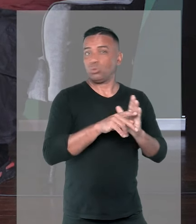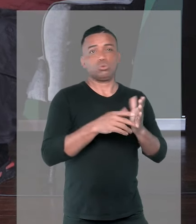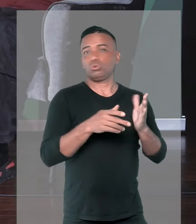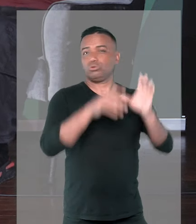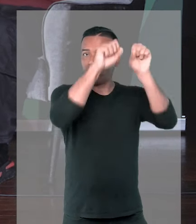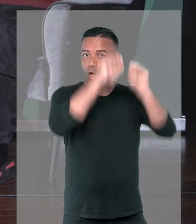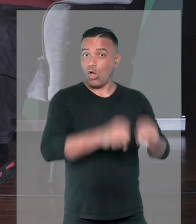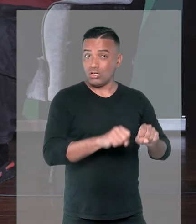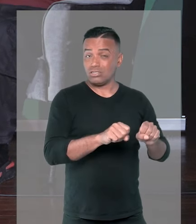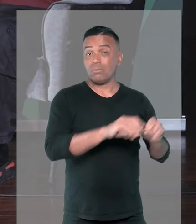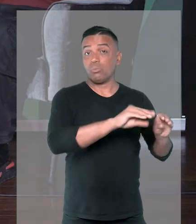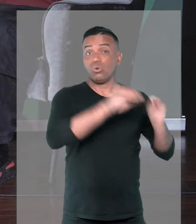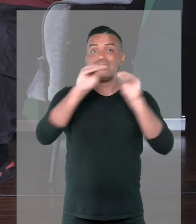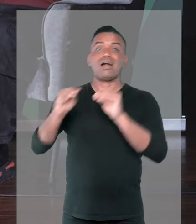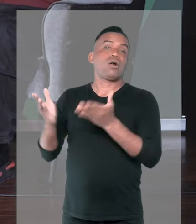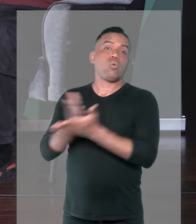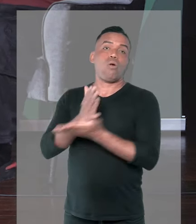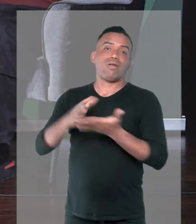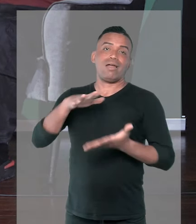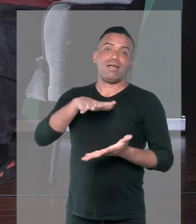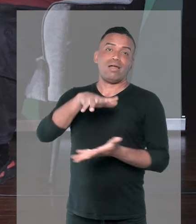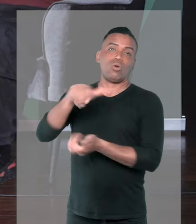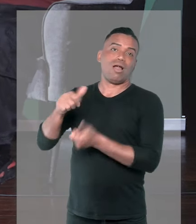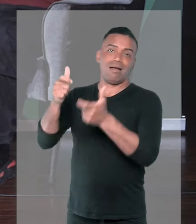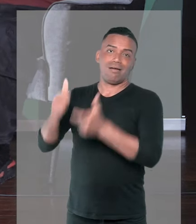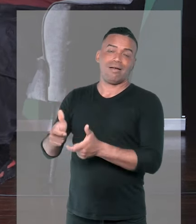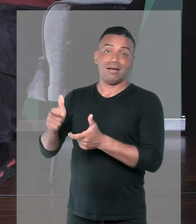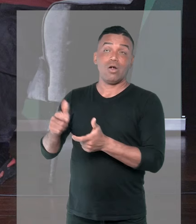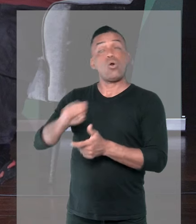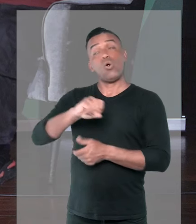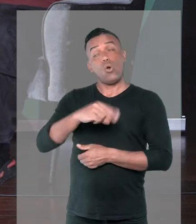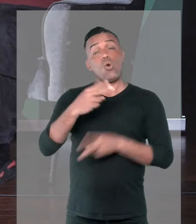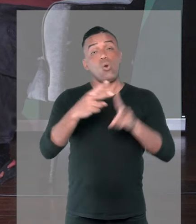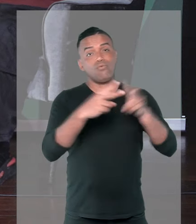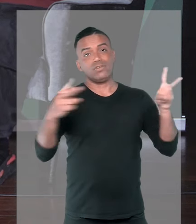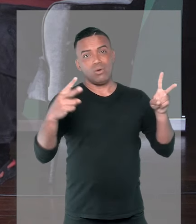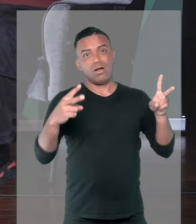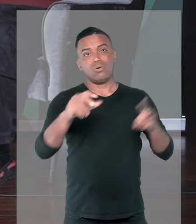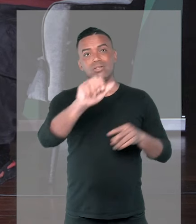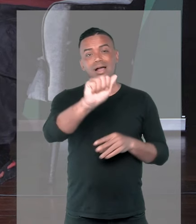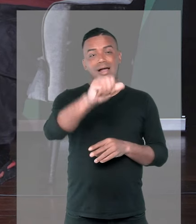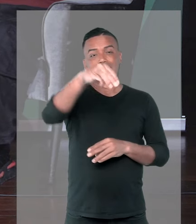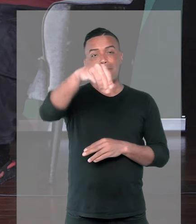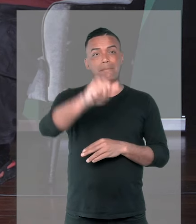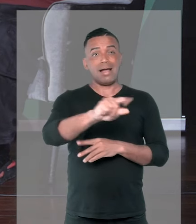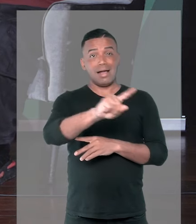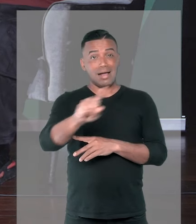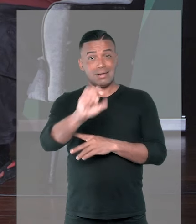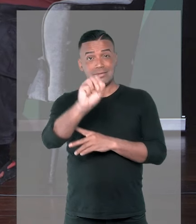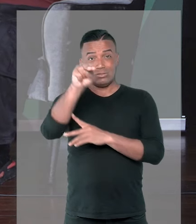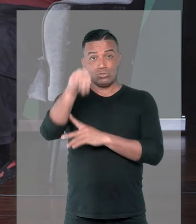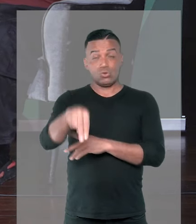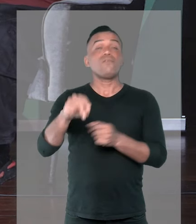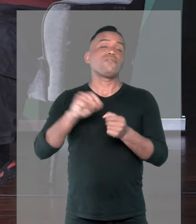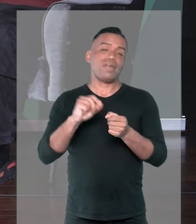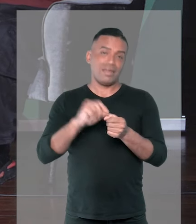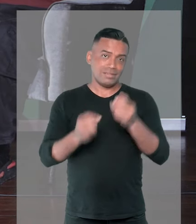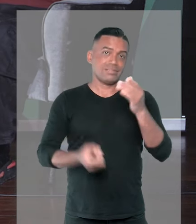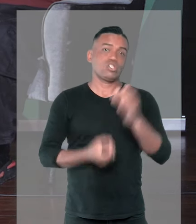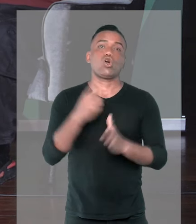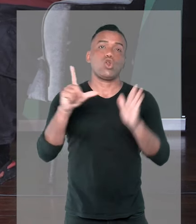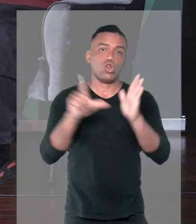lugar do mundo e é óbvio que você pode criar uma loja que é só virtual foi isso que a Amazon fez em 1994 não tinha uma loja física cria uma